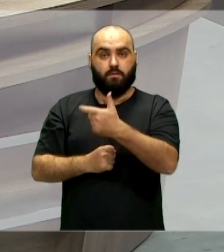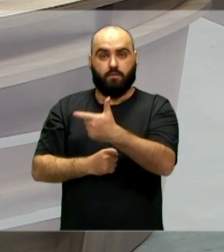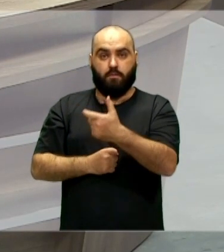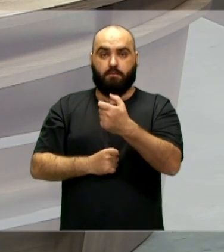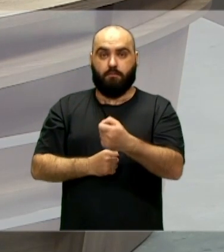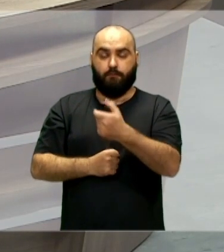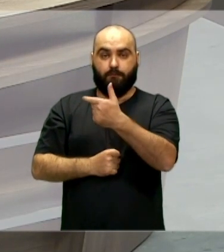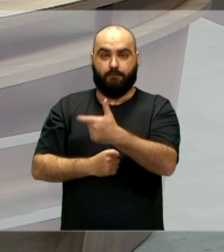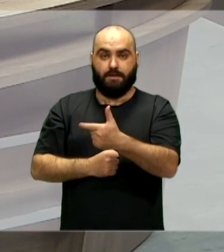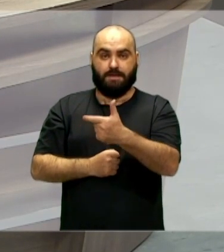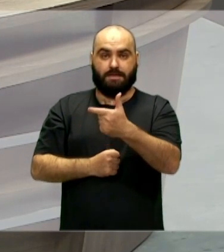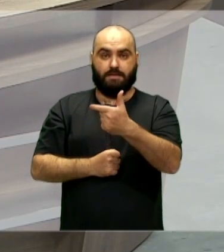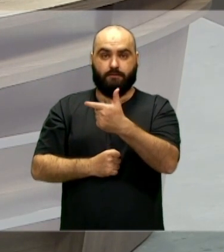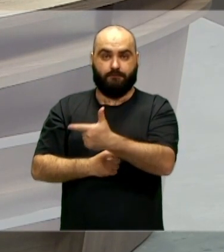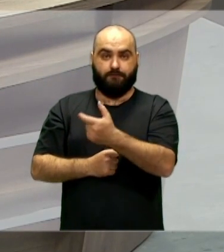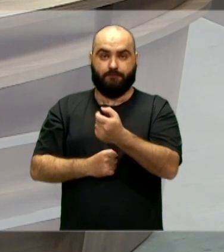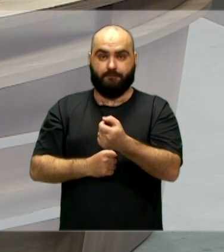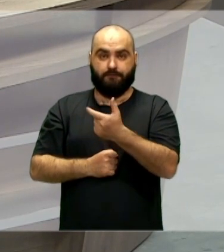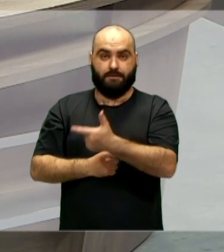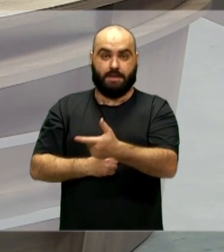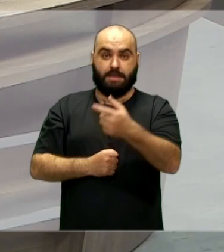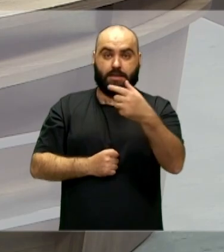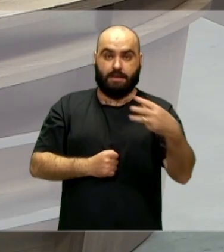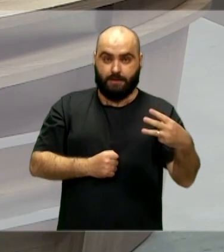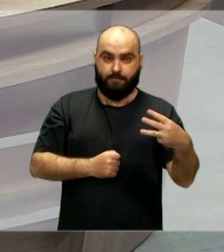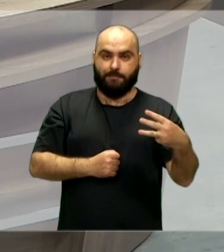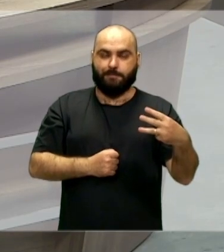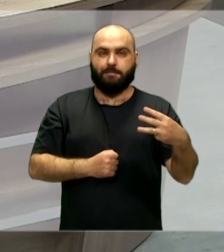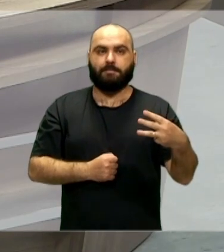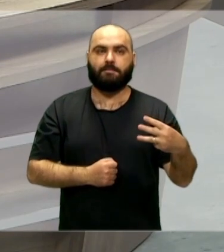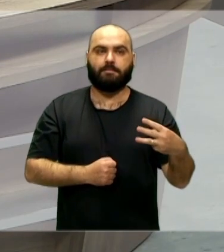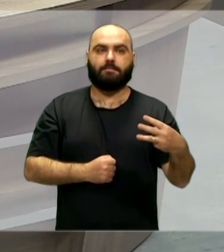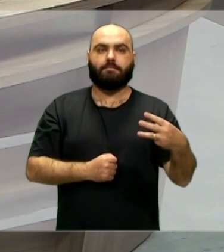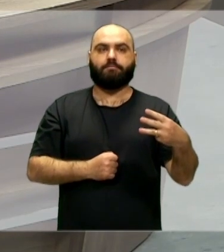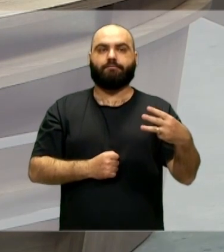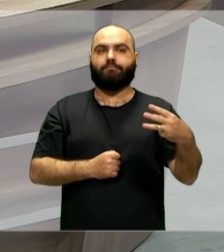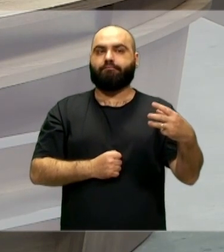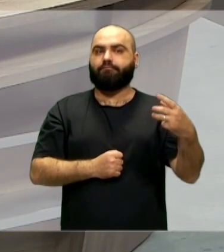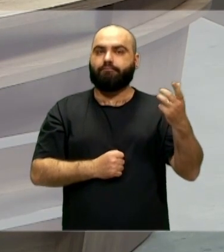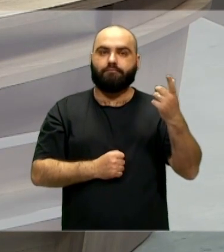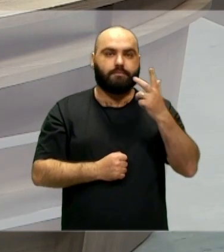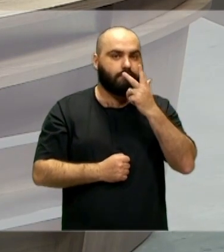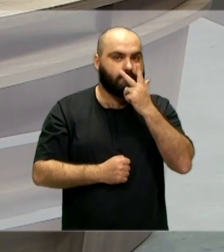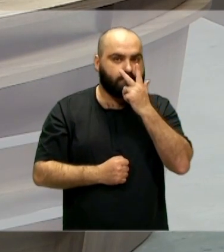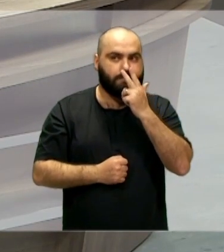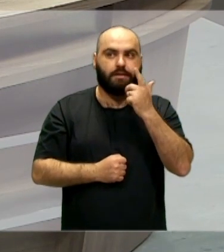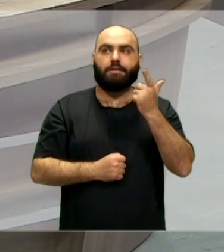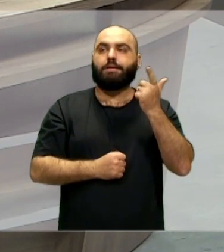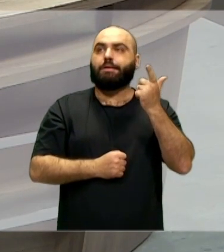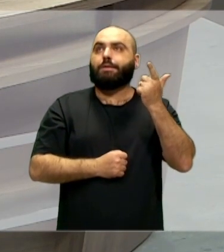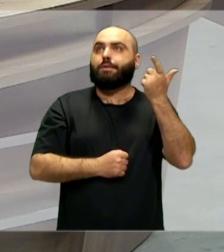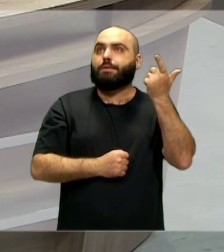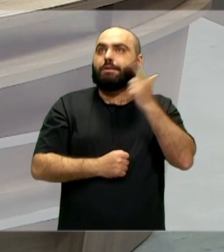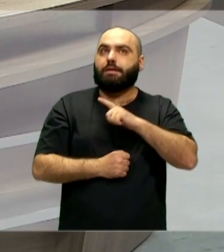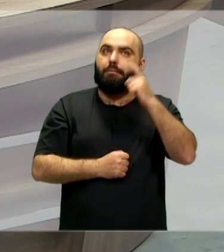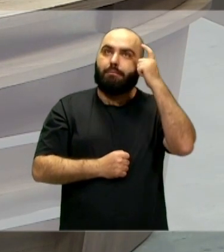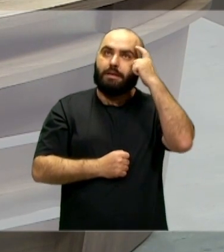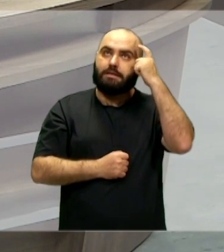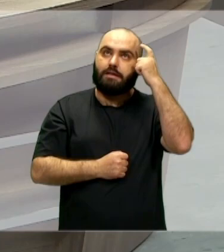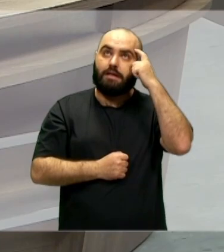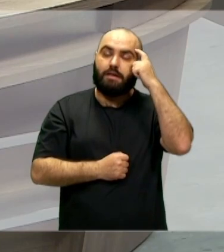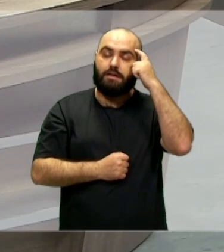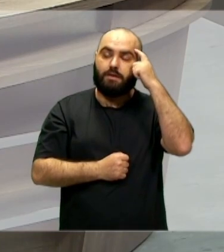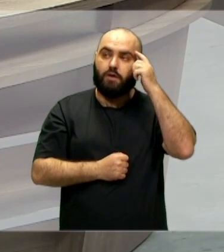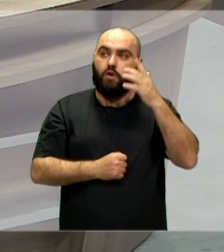2023. Um aumento de 10% em relação a 2022. A gente pensava que ia conseguir respirar um pouco, continuamos lá